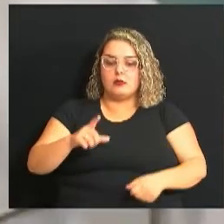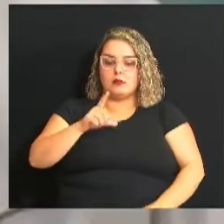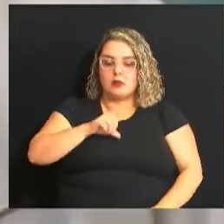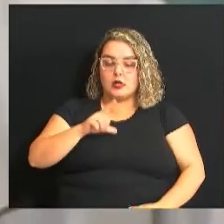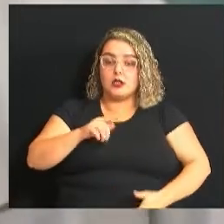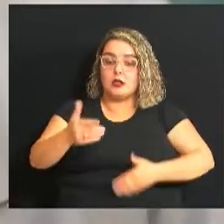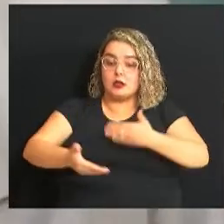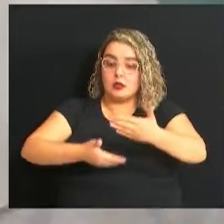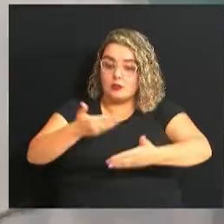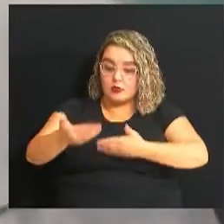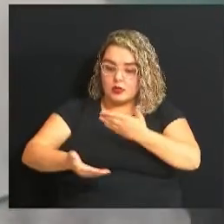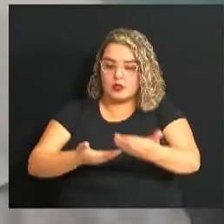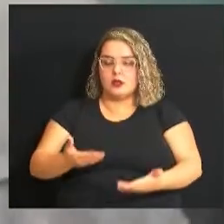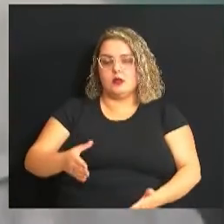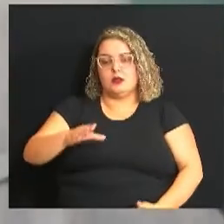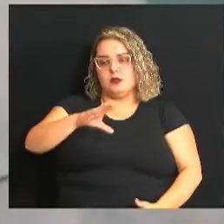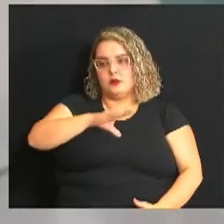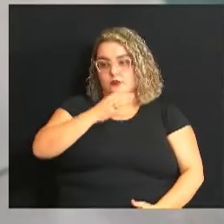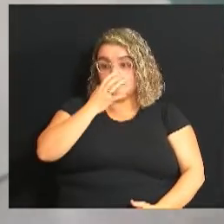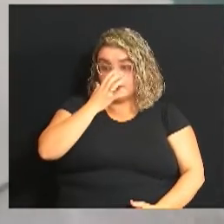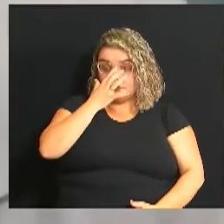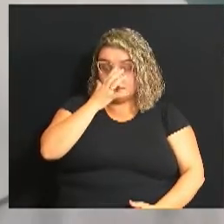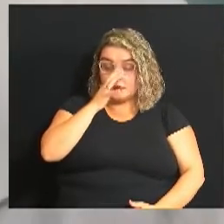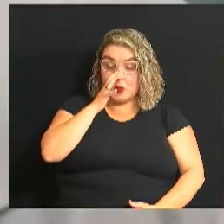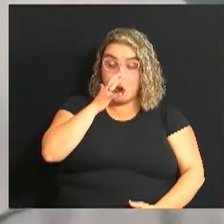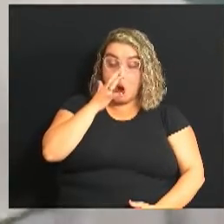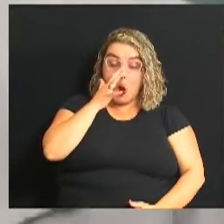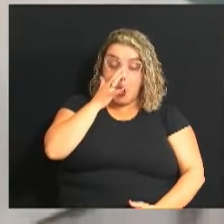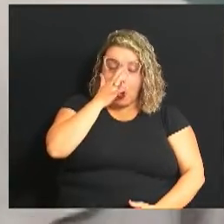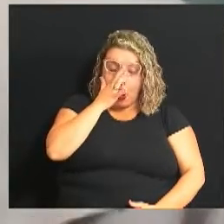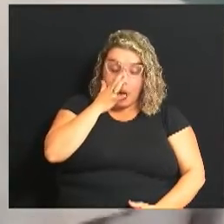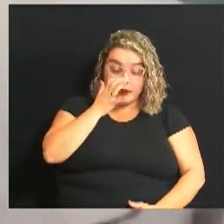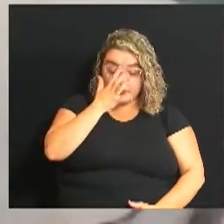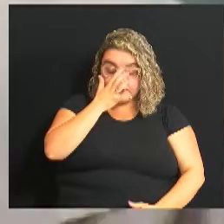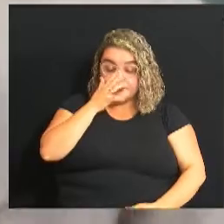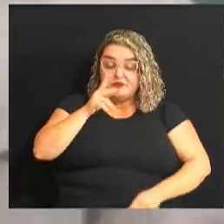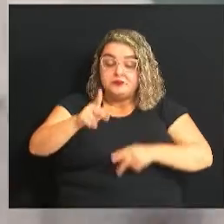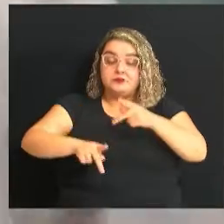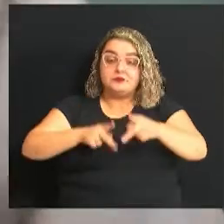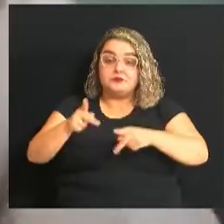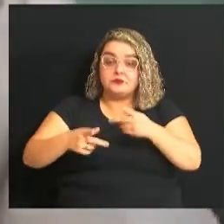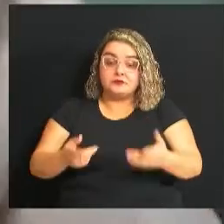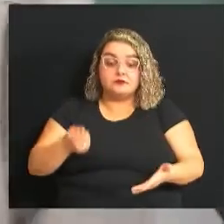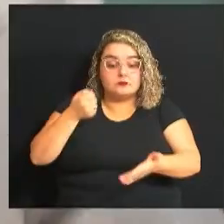população para ajudar a cobrar do poder público leis,